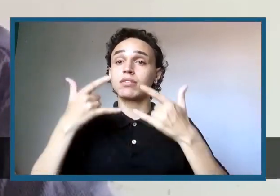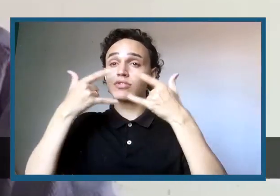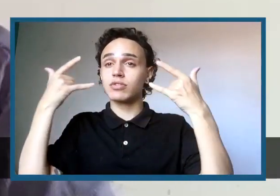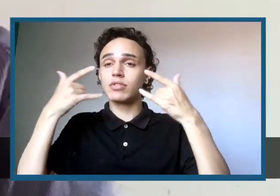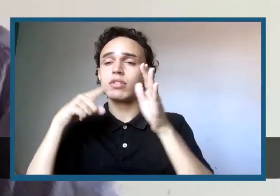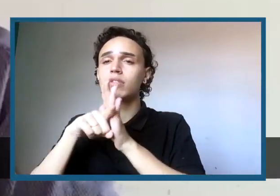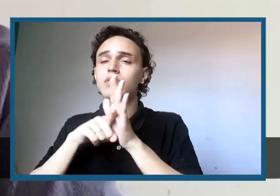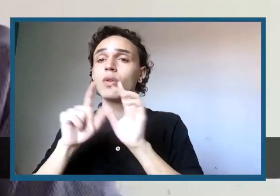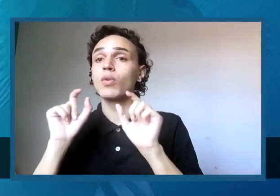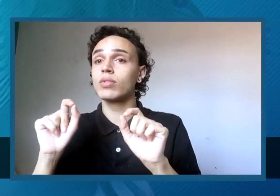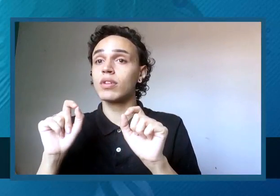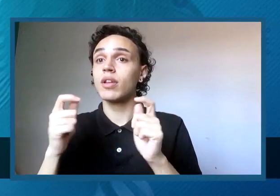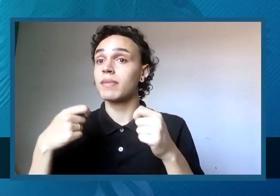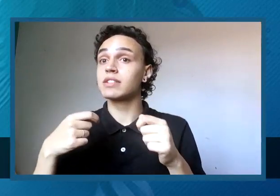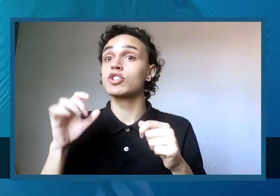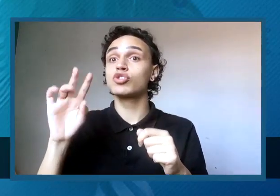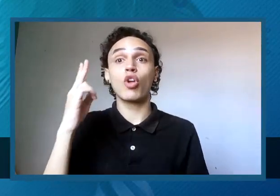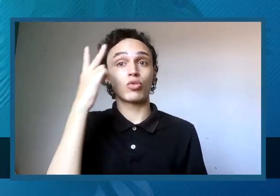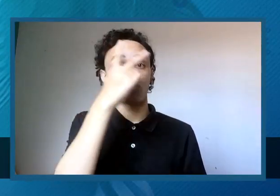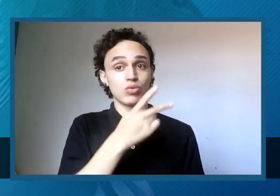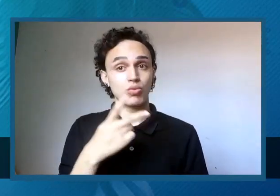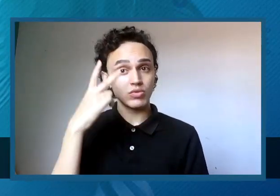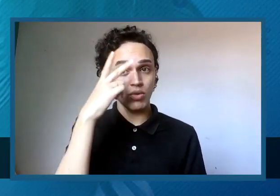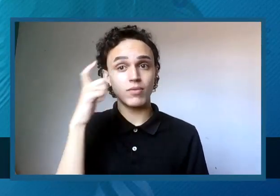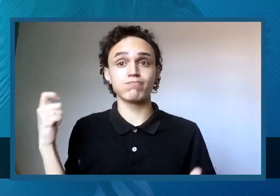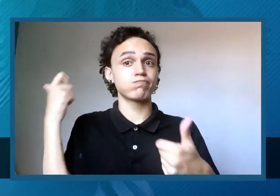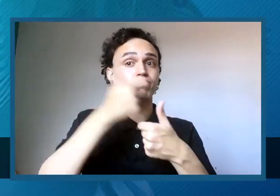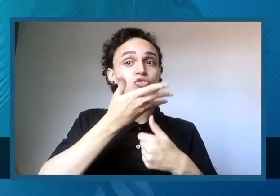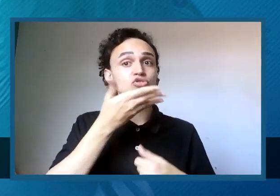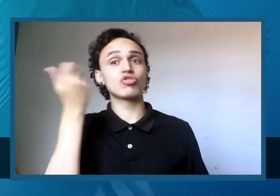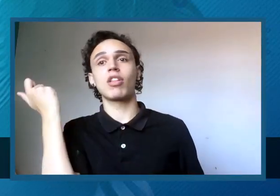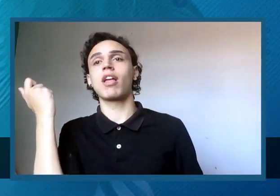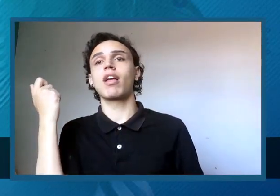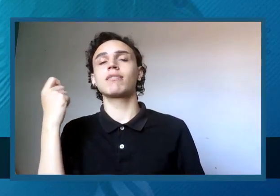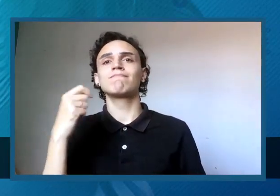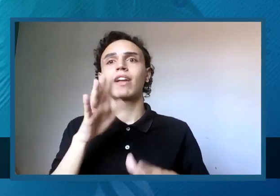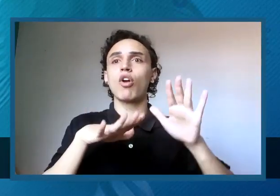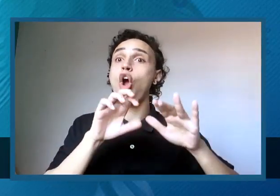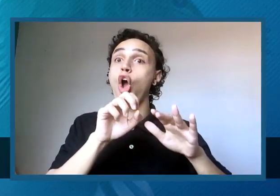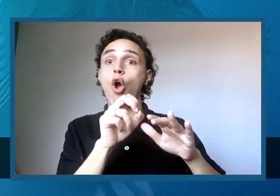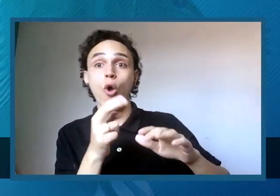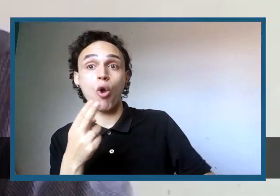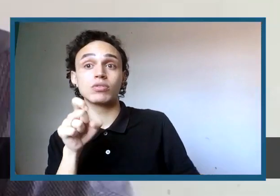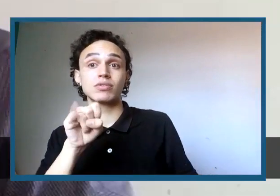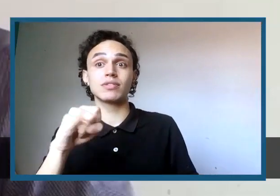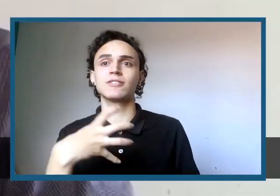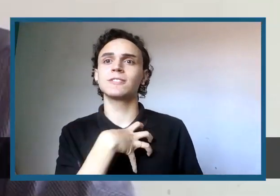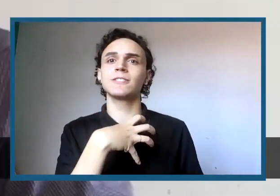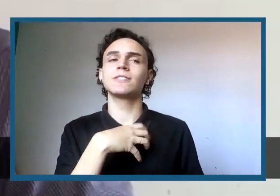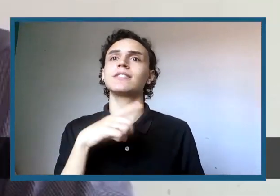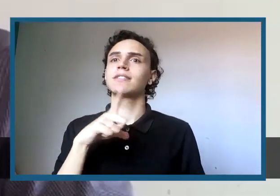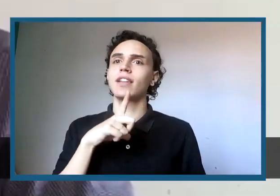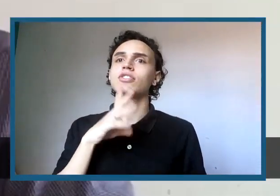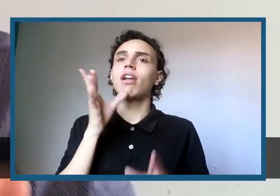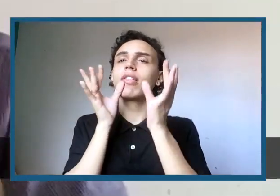precisa higienizar as mãos. O que a experiência indica é que as máscaras idealmente devem ser usadas por 2 horas e